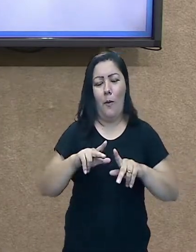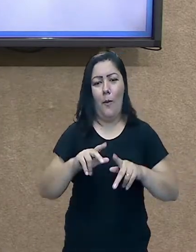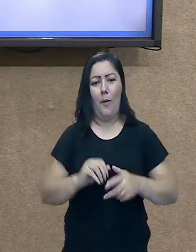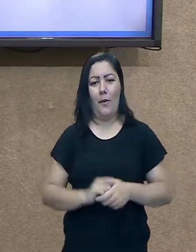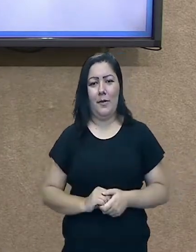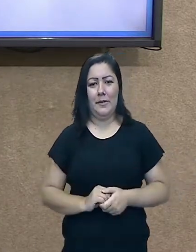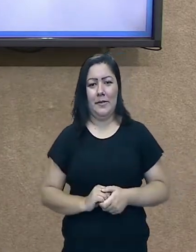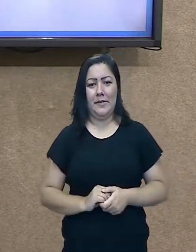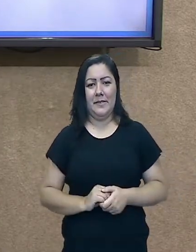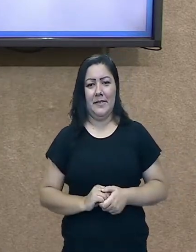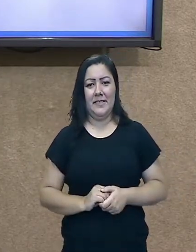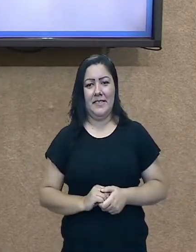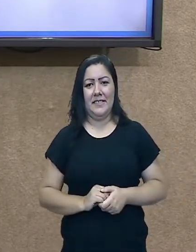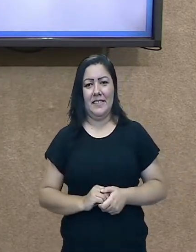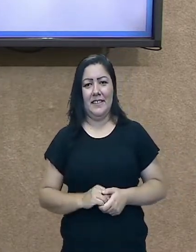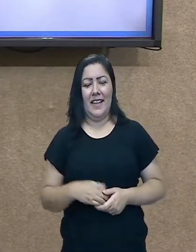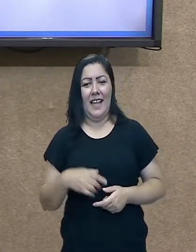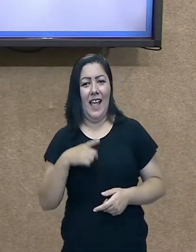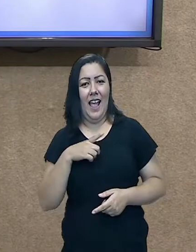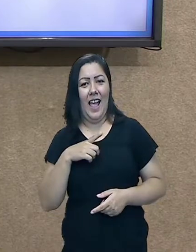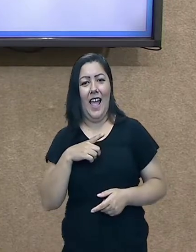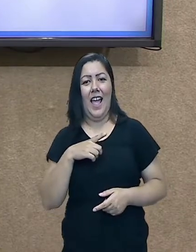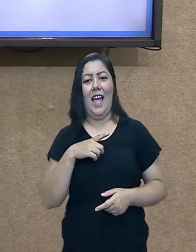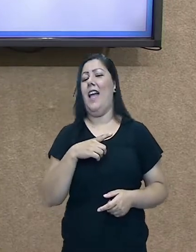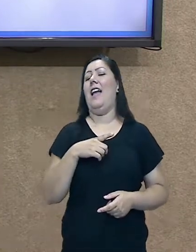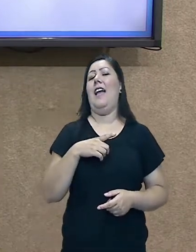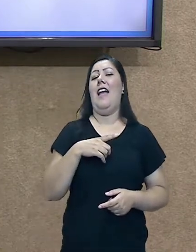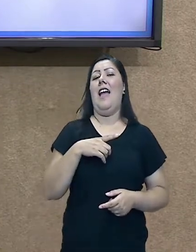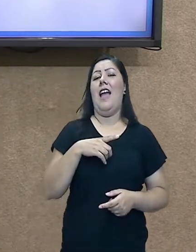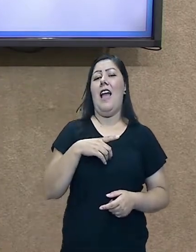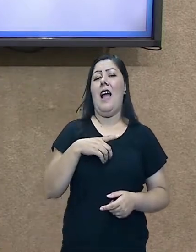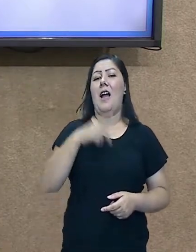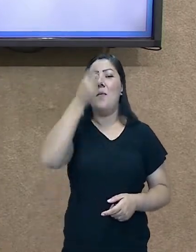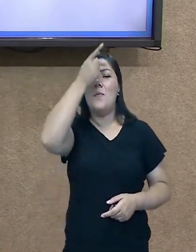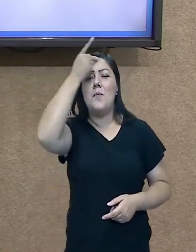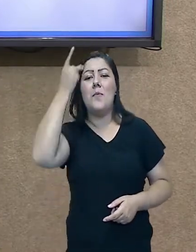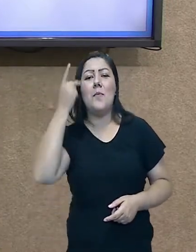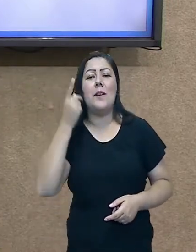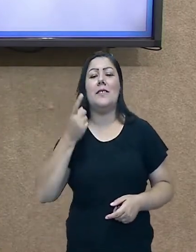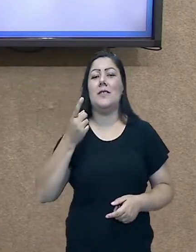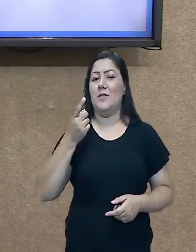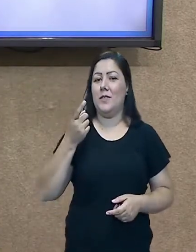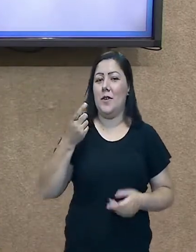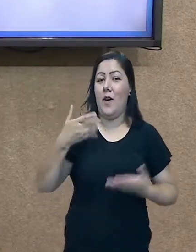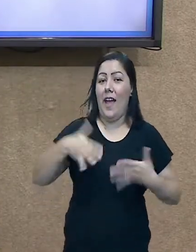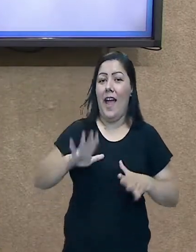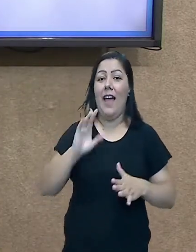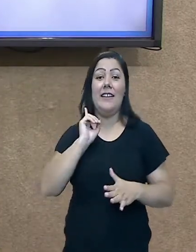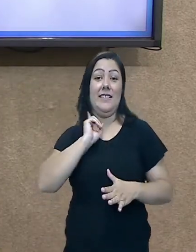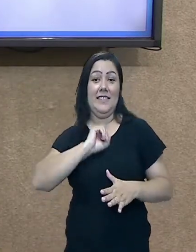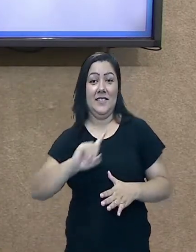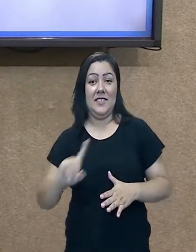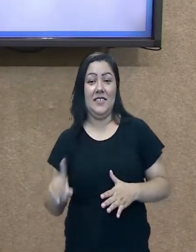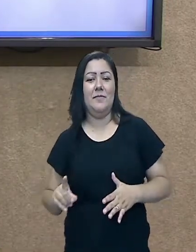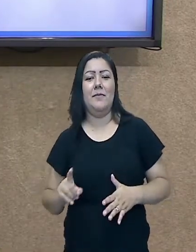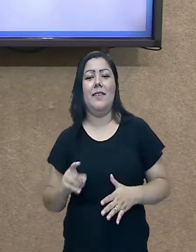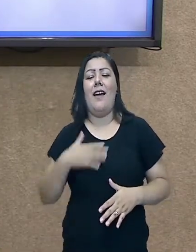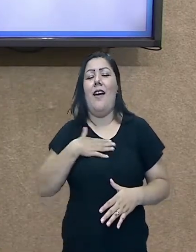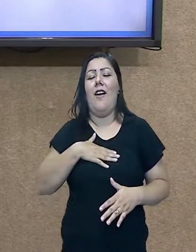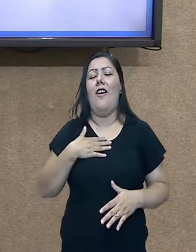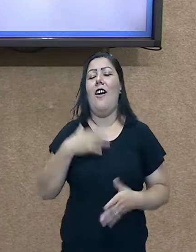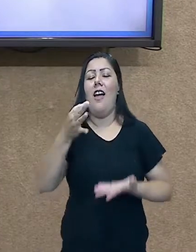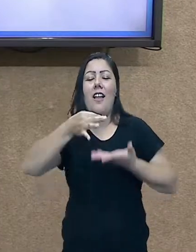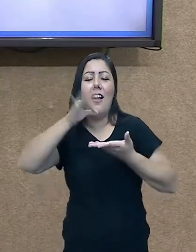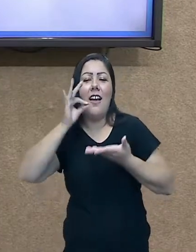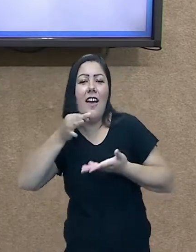Tem um mineiro, né, que gosta do pão de queijo, do café com pão de queijo, coisa boa, né? E já